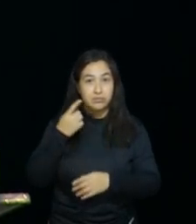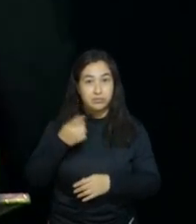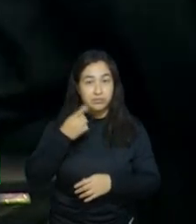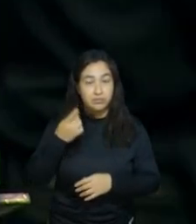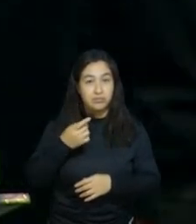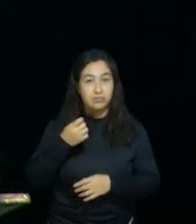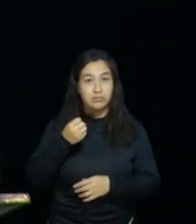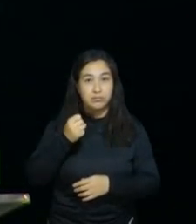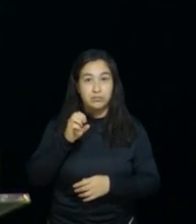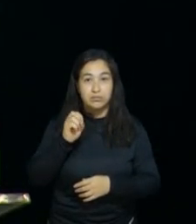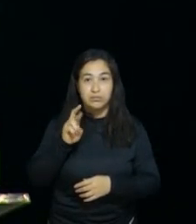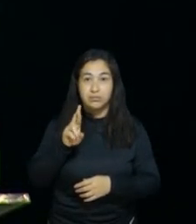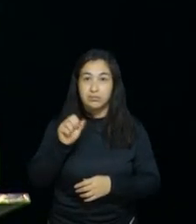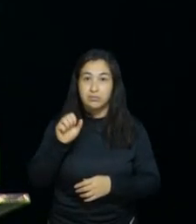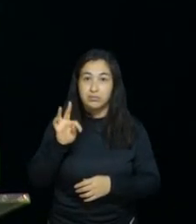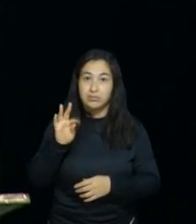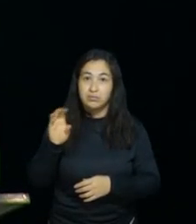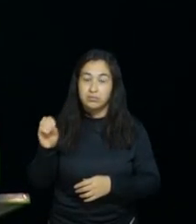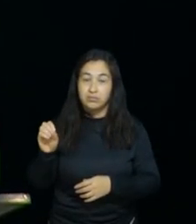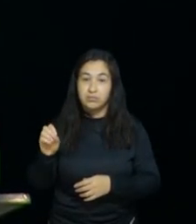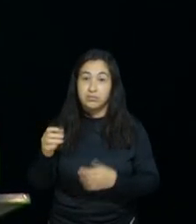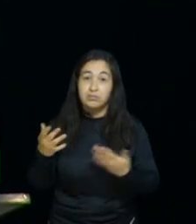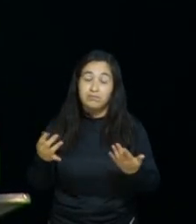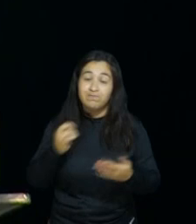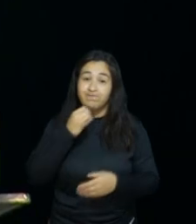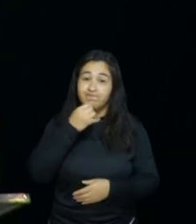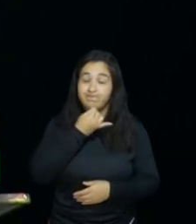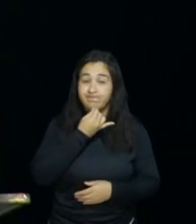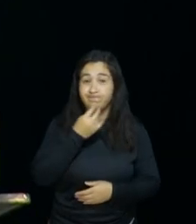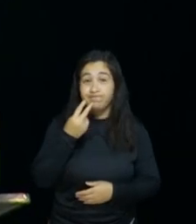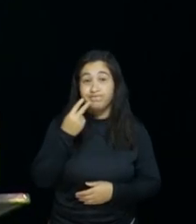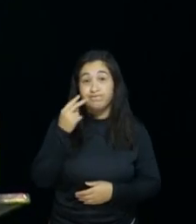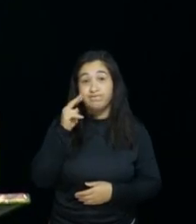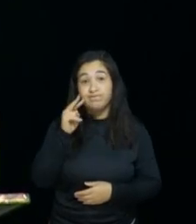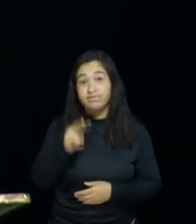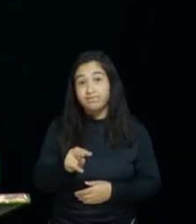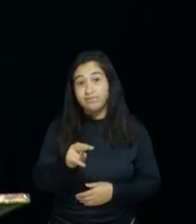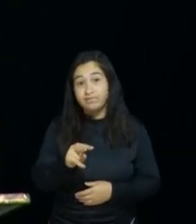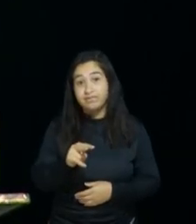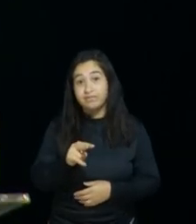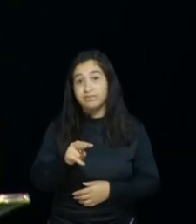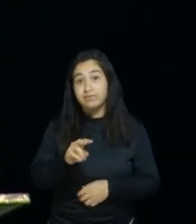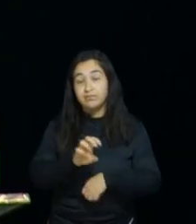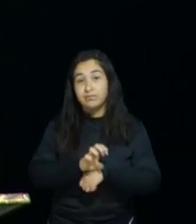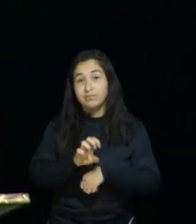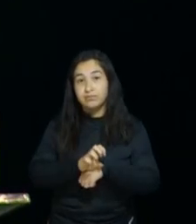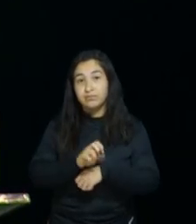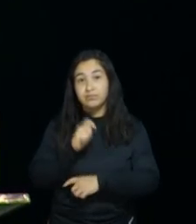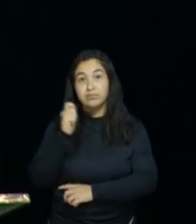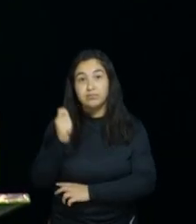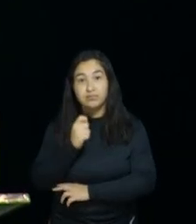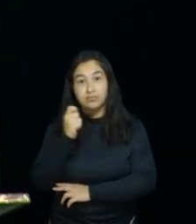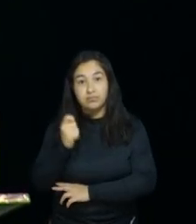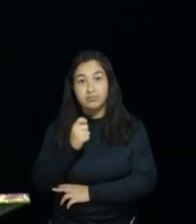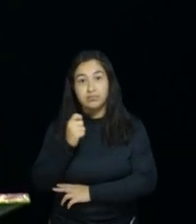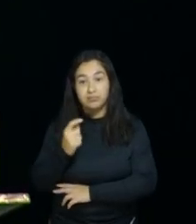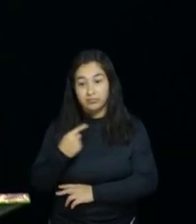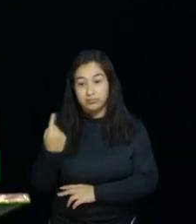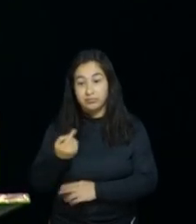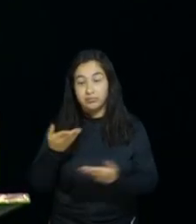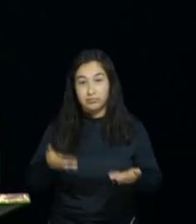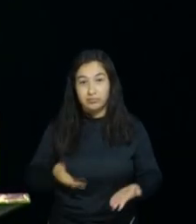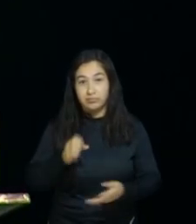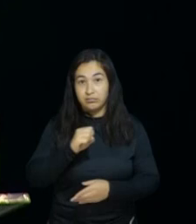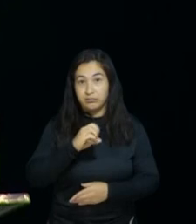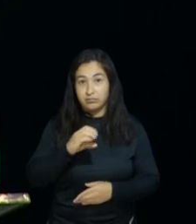Sorato. Infelizmente, né, a gente está passando por essa tragédia no estado irmão, estado vizinho, que é o estado do Rio Grande do Sul. Nós, em Santa Catarina, somos